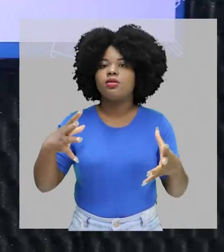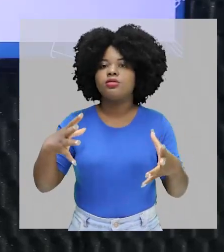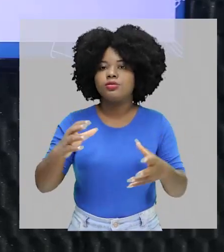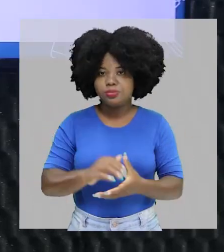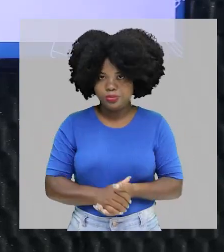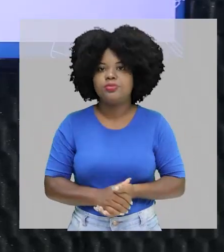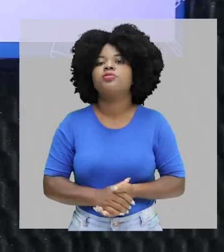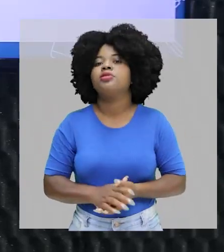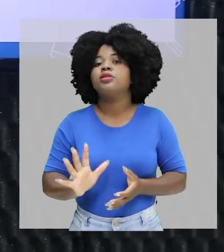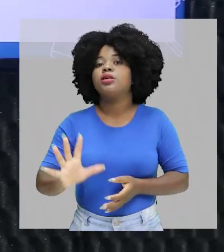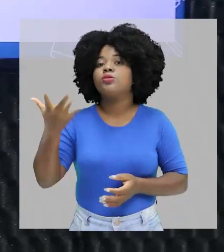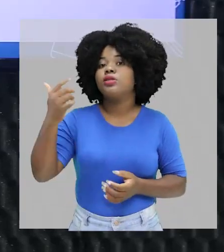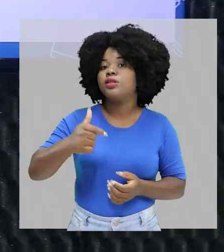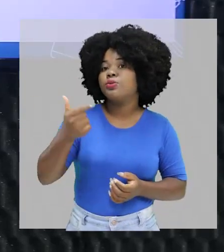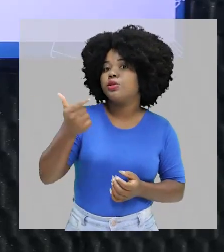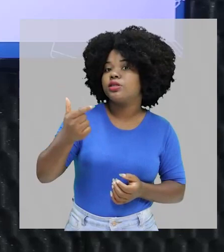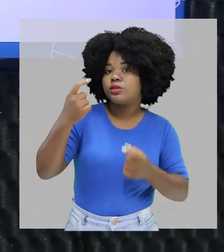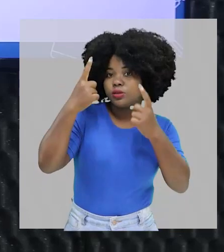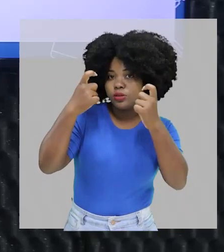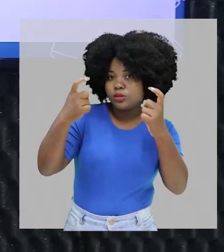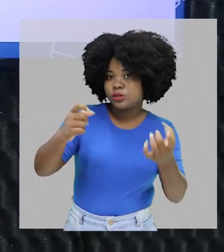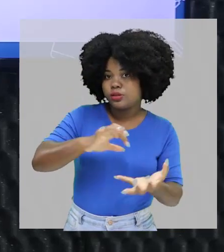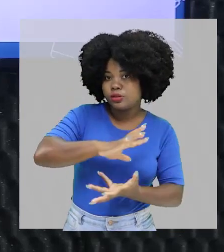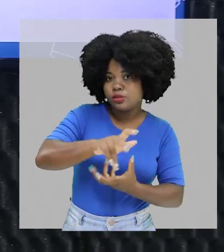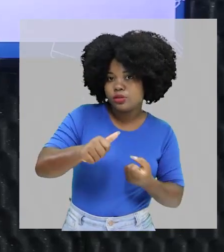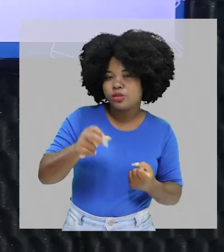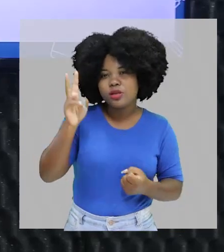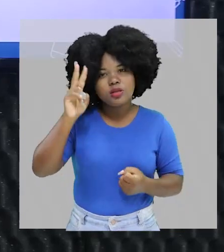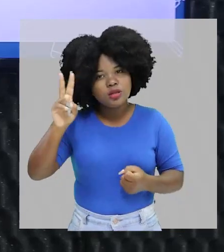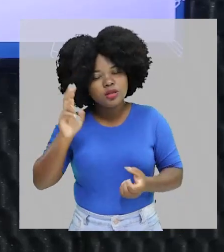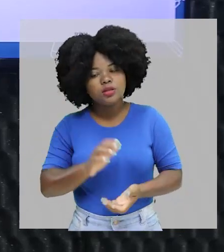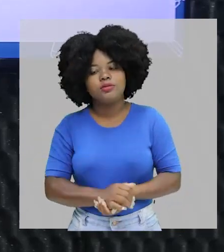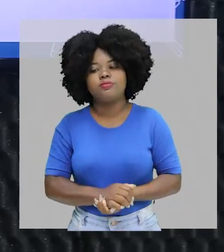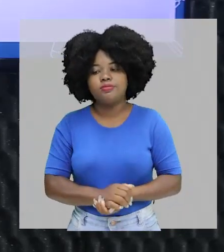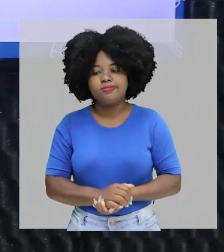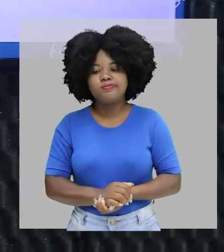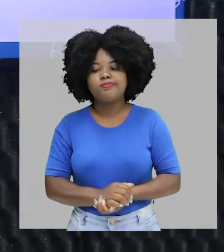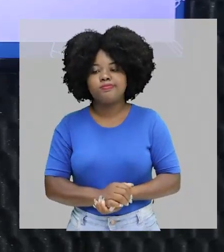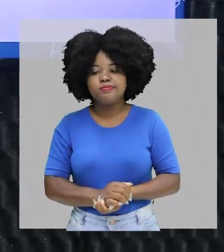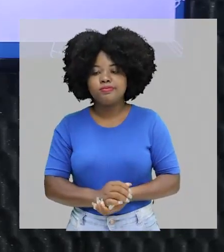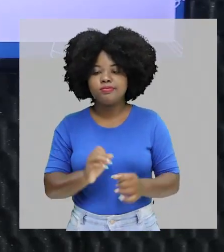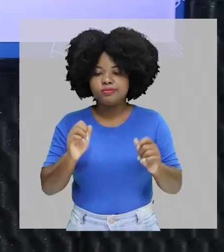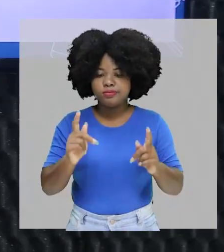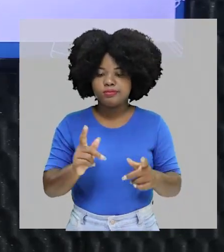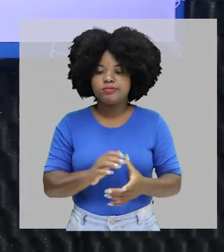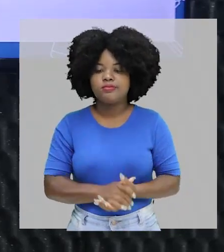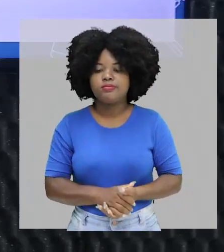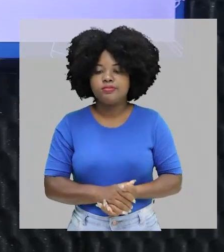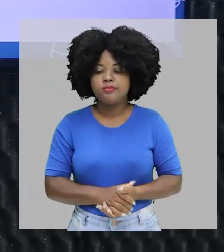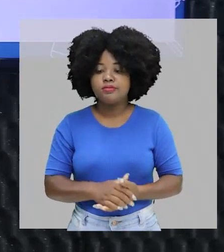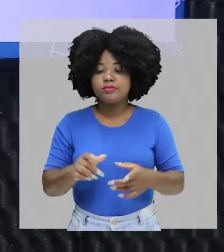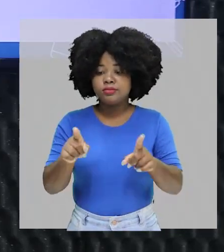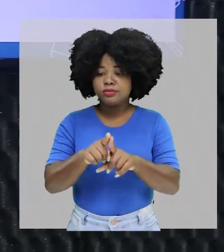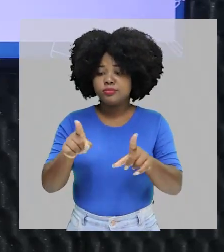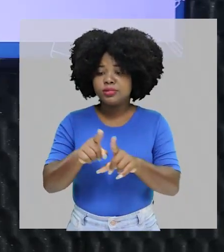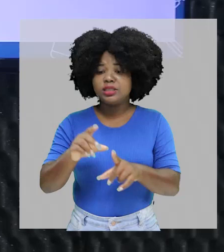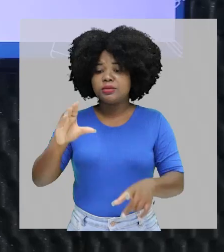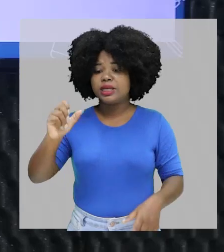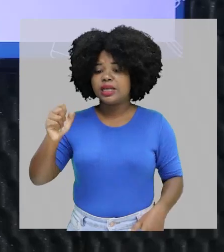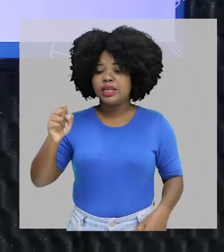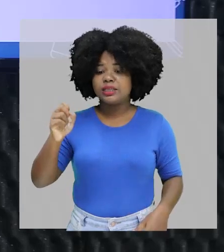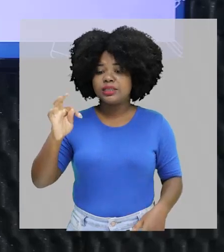E catástrofes, por exemplo, a questão do acidente de Chernobyl, né? Ali foi um grande